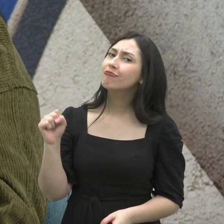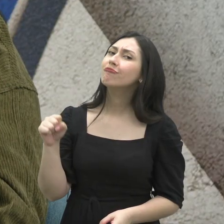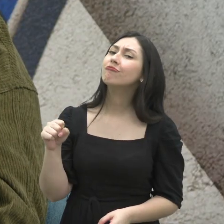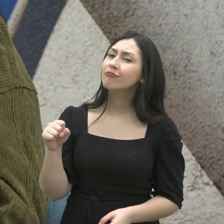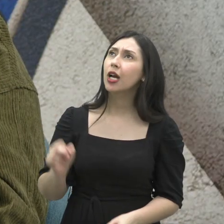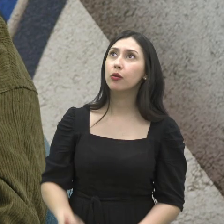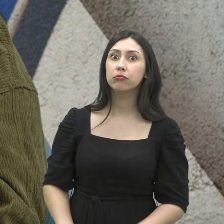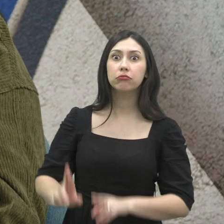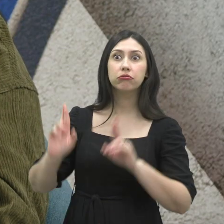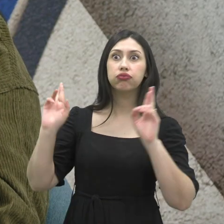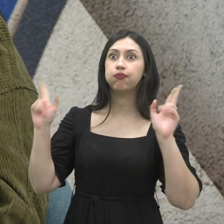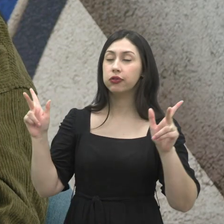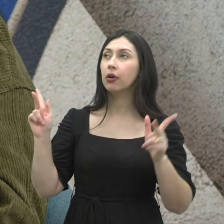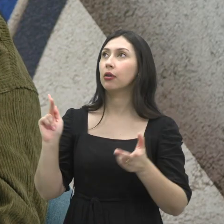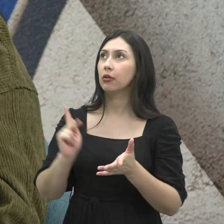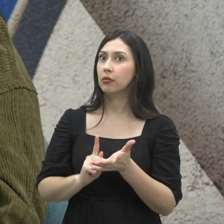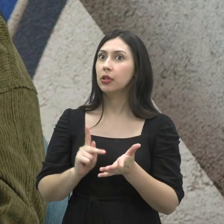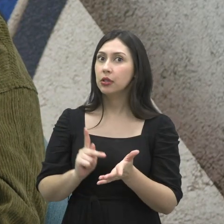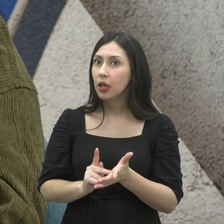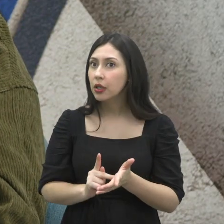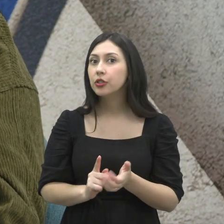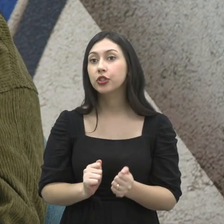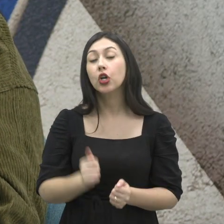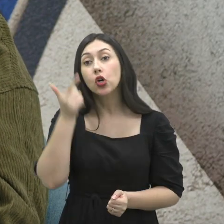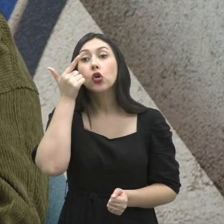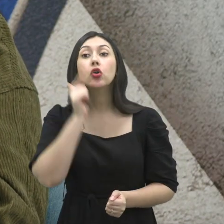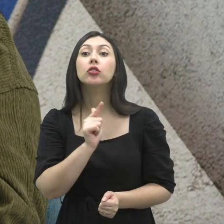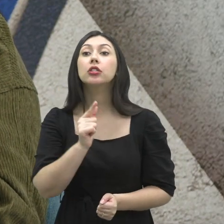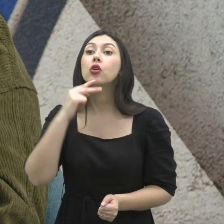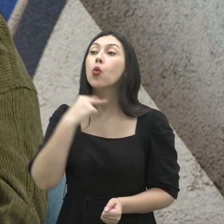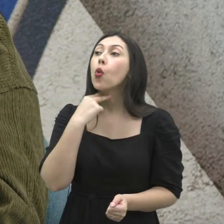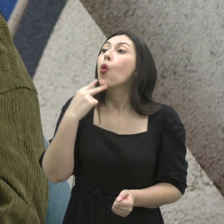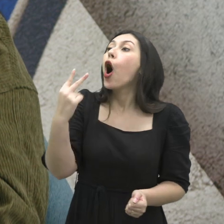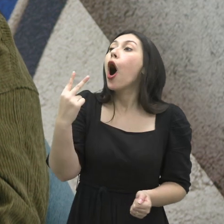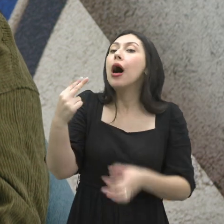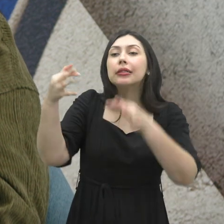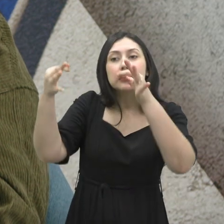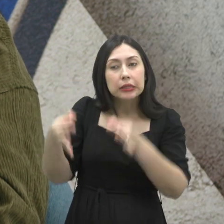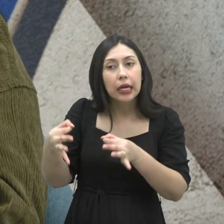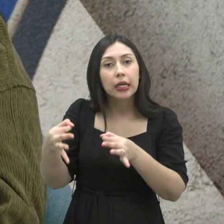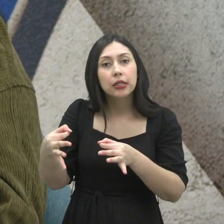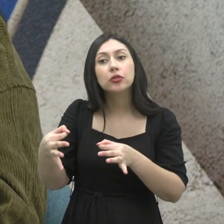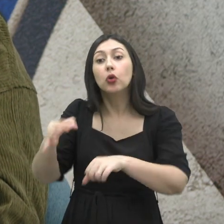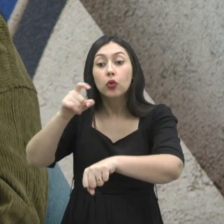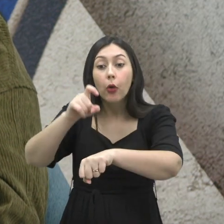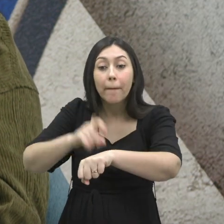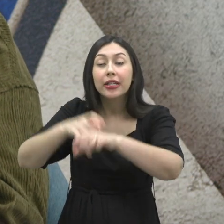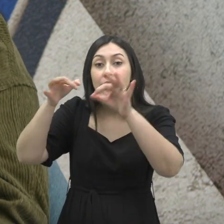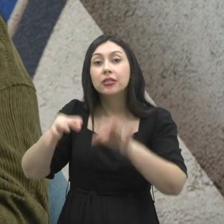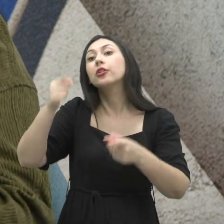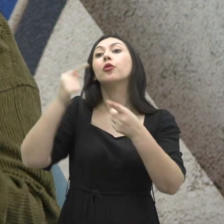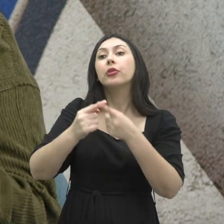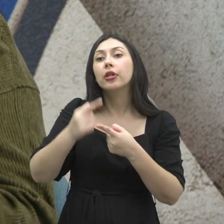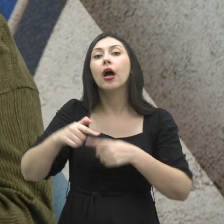um diferencial muito alto dentro da sala de aula, você saber usar o tom certo da sua voz, dependendo do momento, né? Até